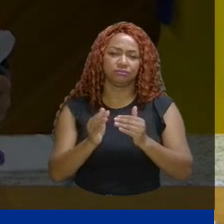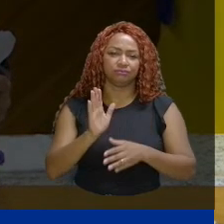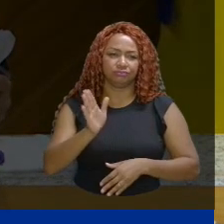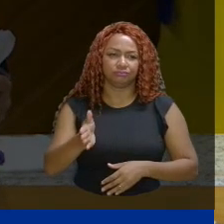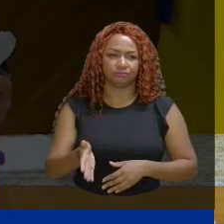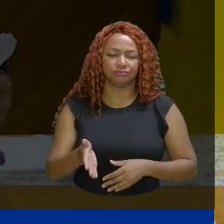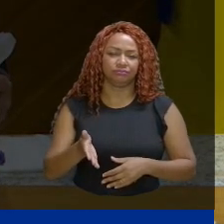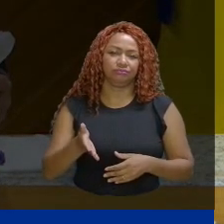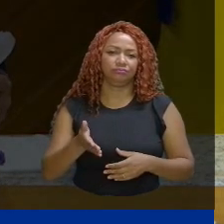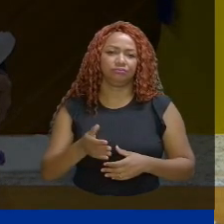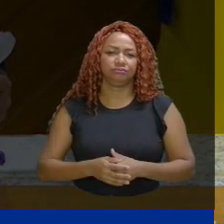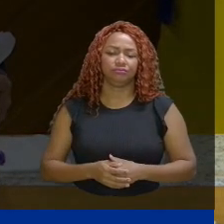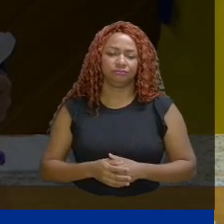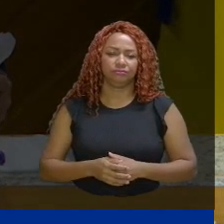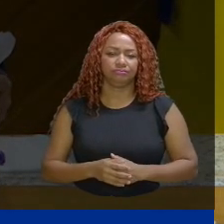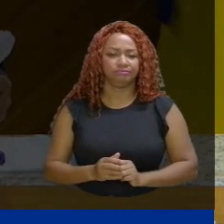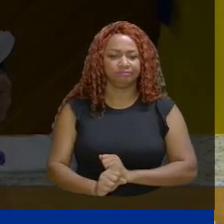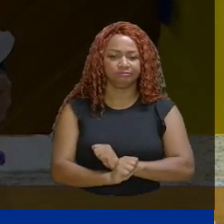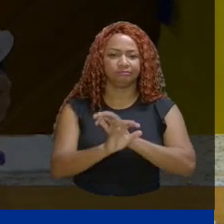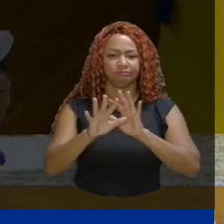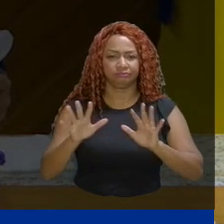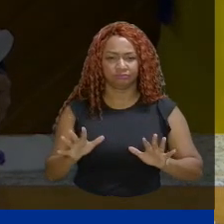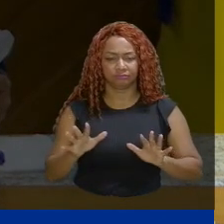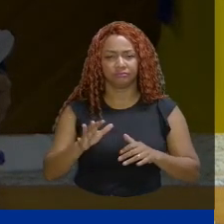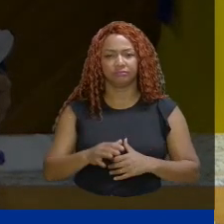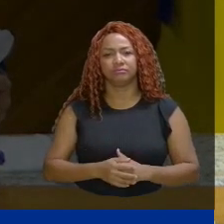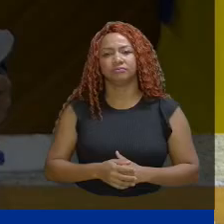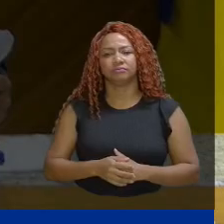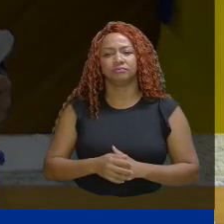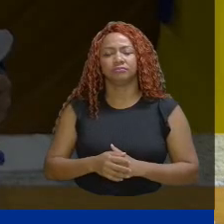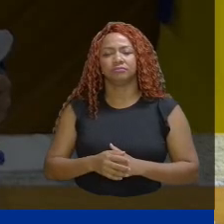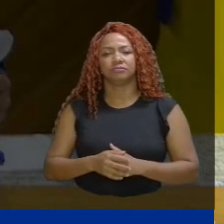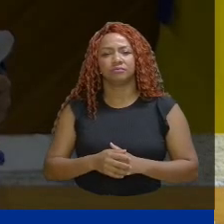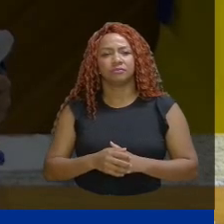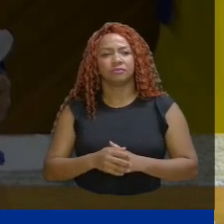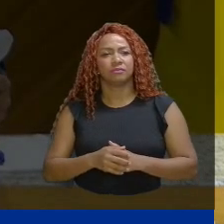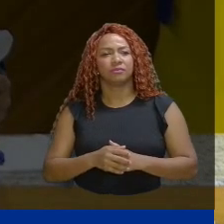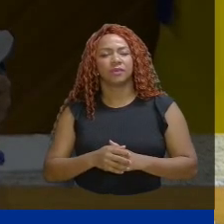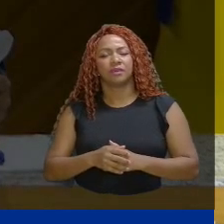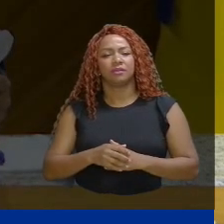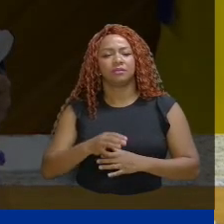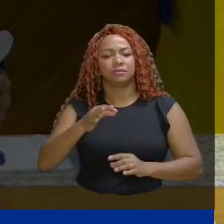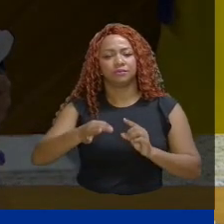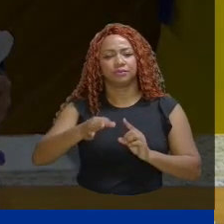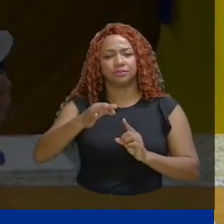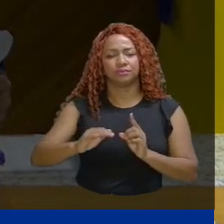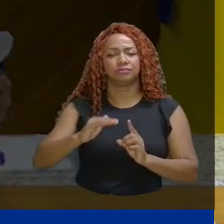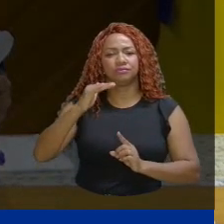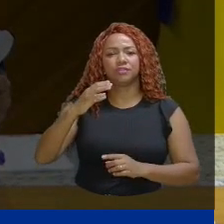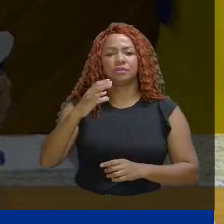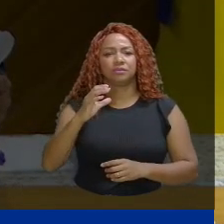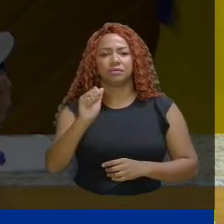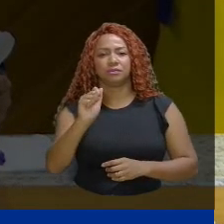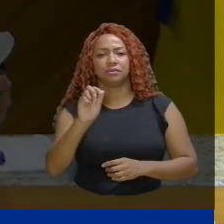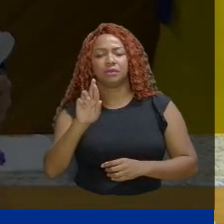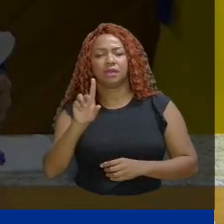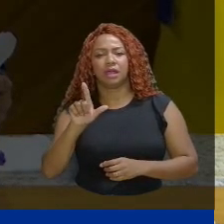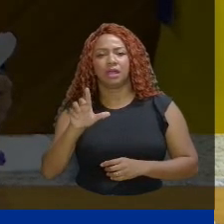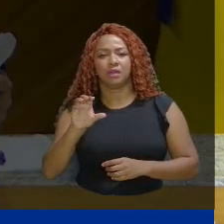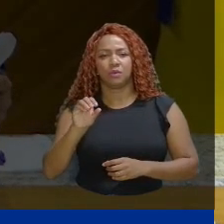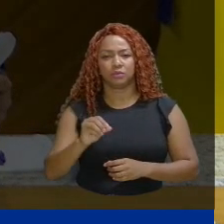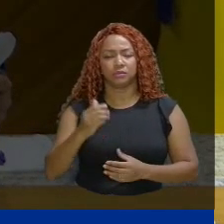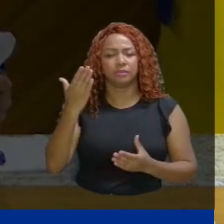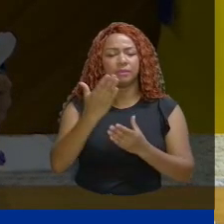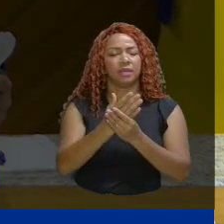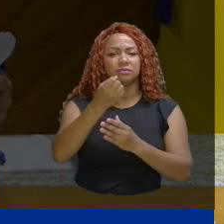TRE. Desembargador Carmo Antônio é negro de pele clara, tem cabelos parcialmente grisalhos, curtos, olhos amendoados, castanho de couro, nariz afilado e traz